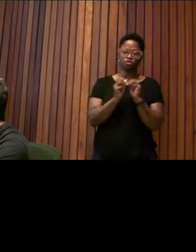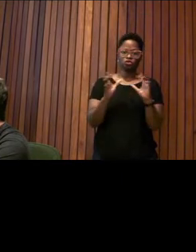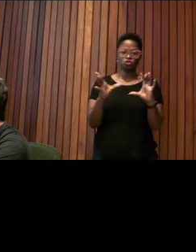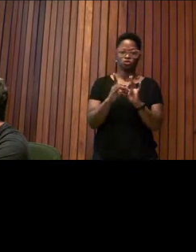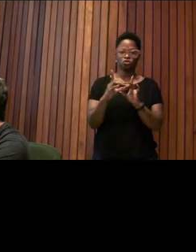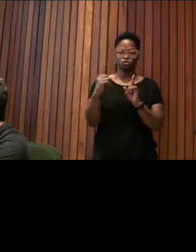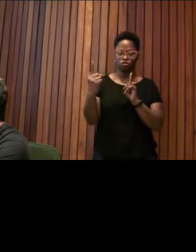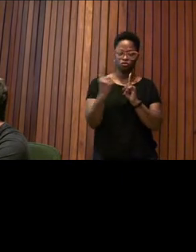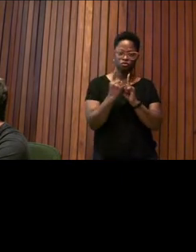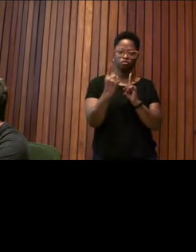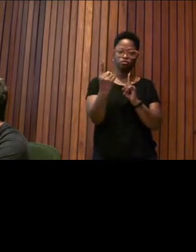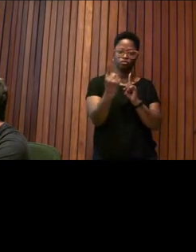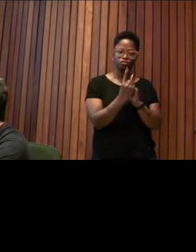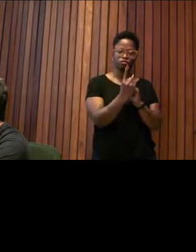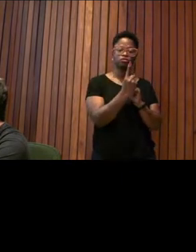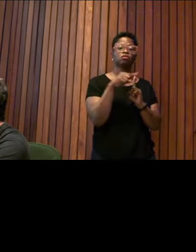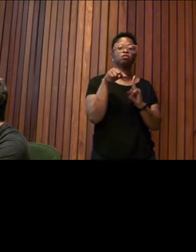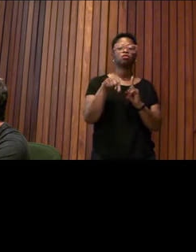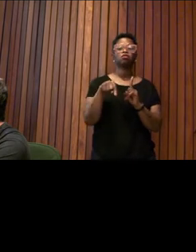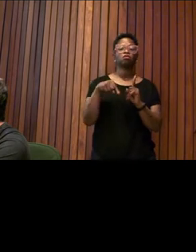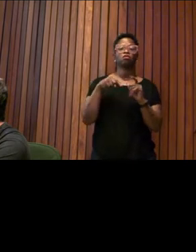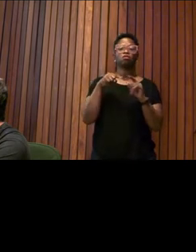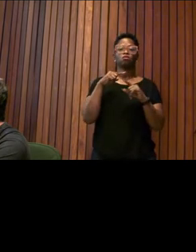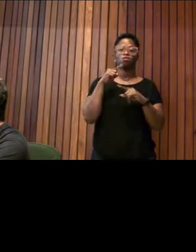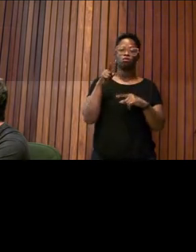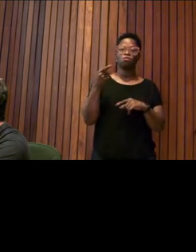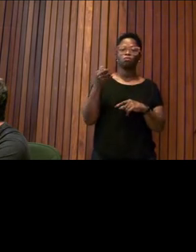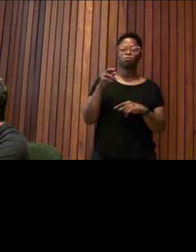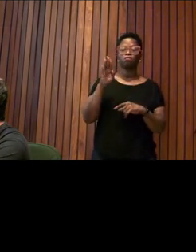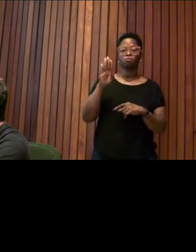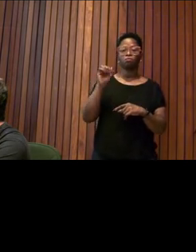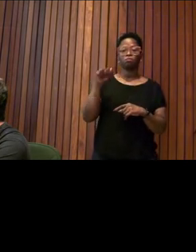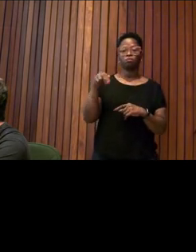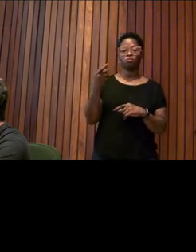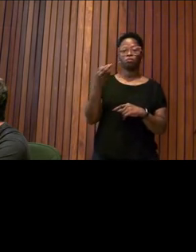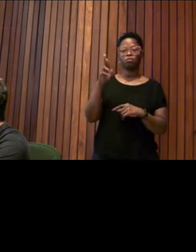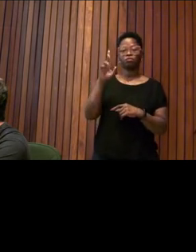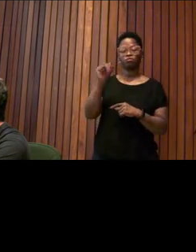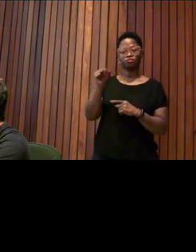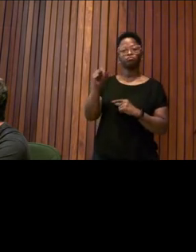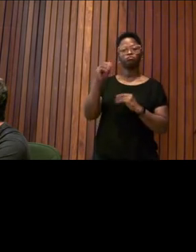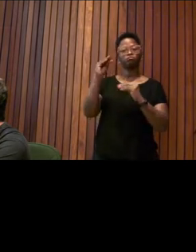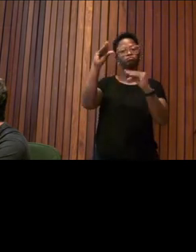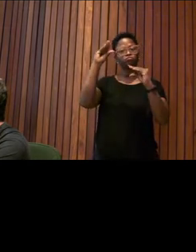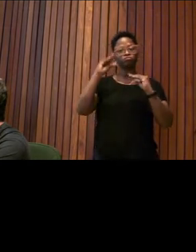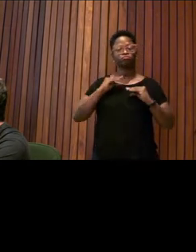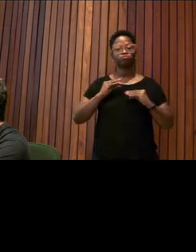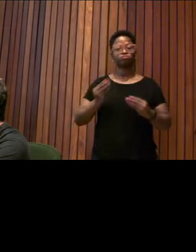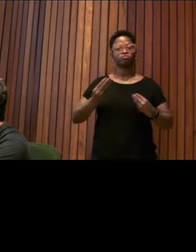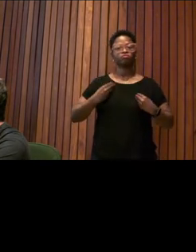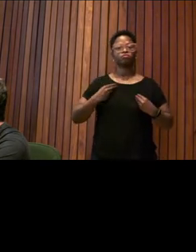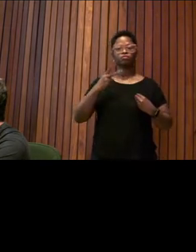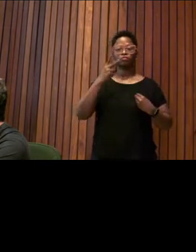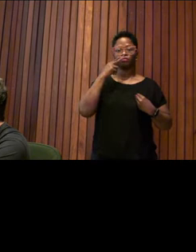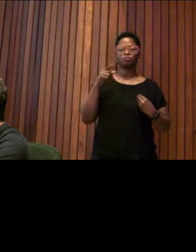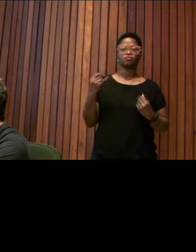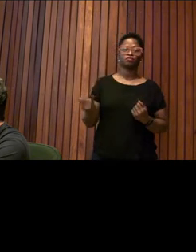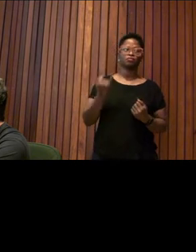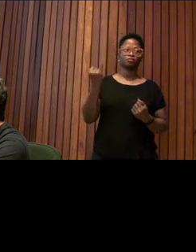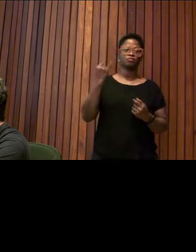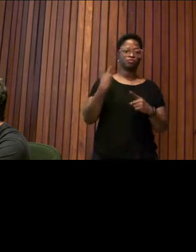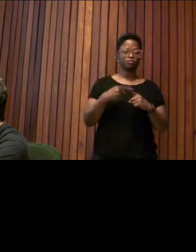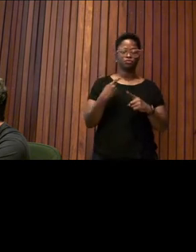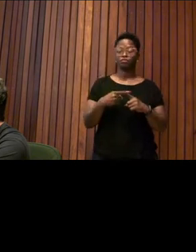ele. E de certa maneira, o Bandeira ele traz esse conhecimento, né? Como se ele fosse uma peça fundamental